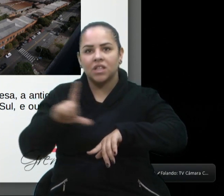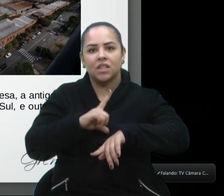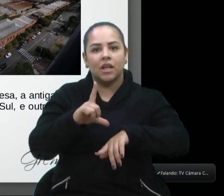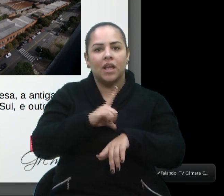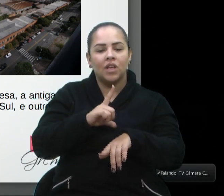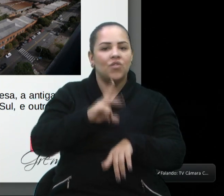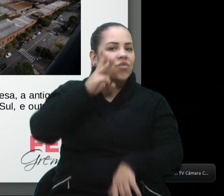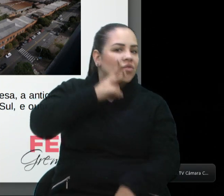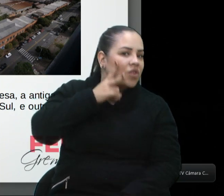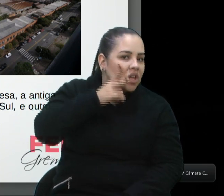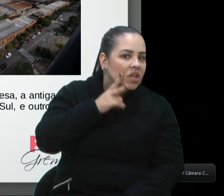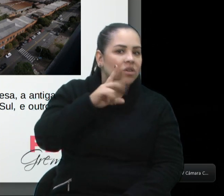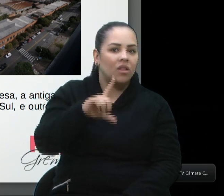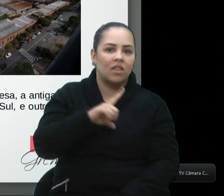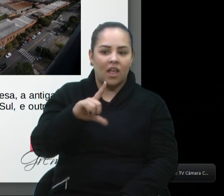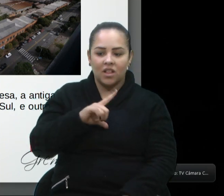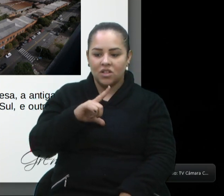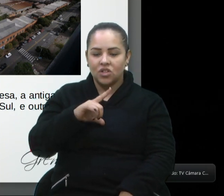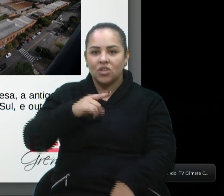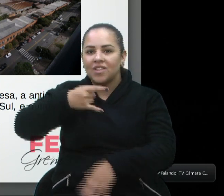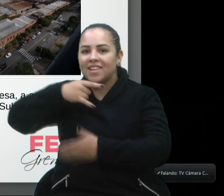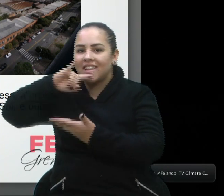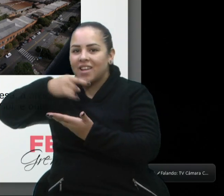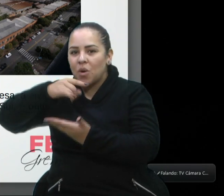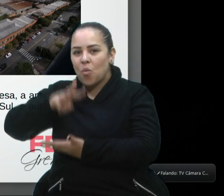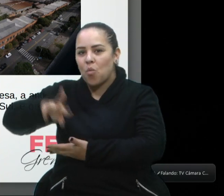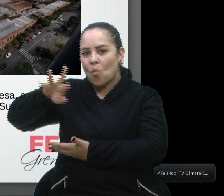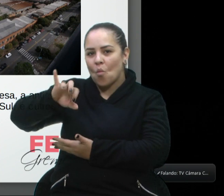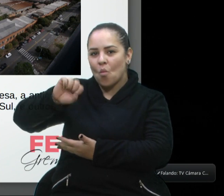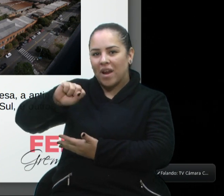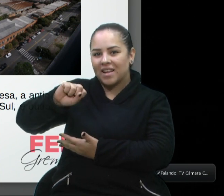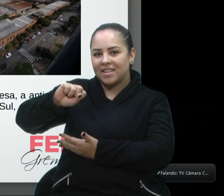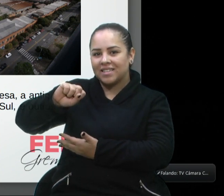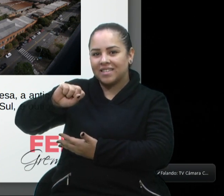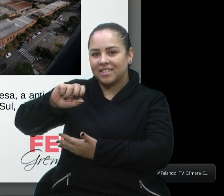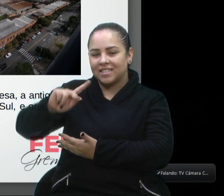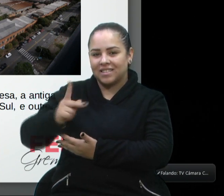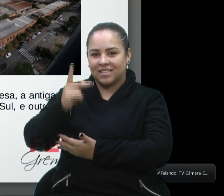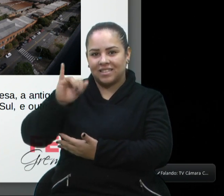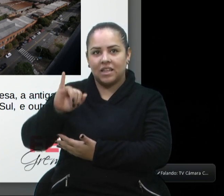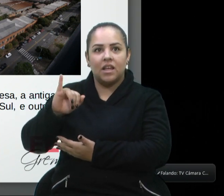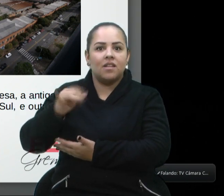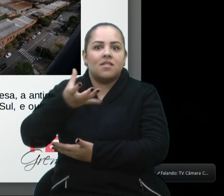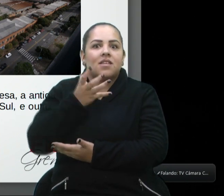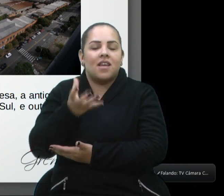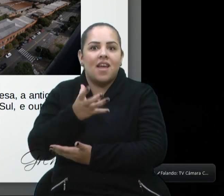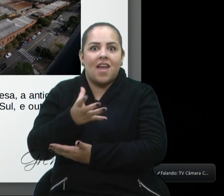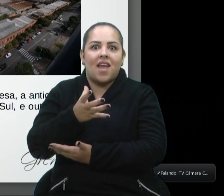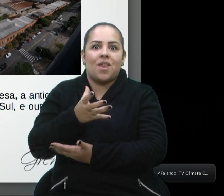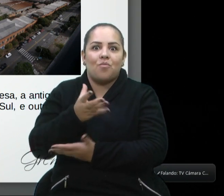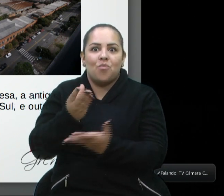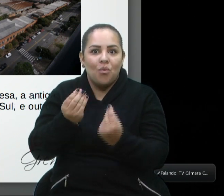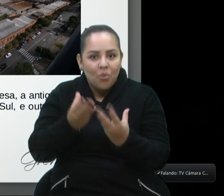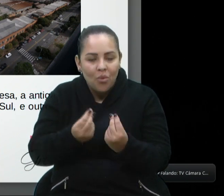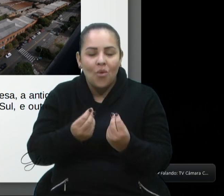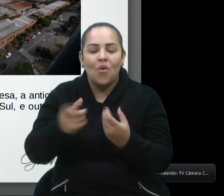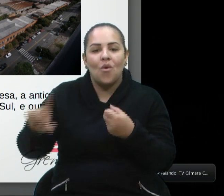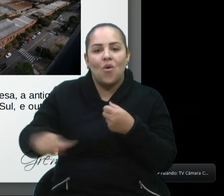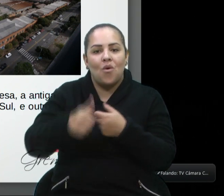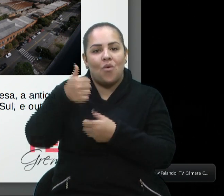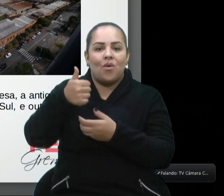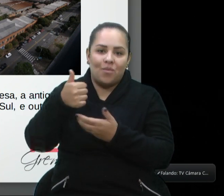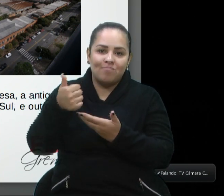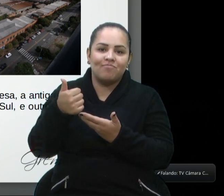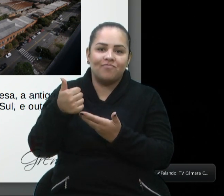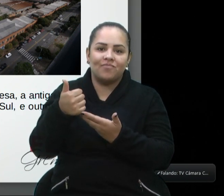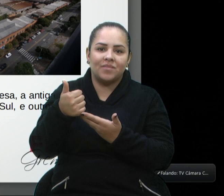whiskeria funcionando ao redor disso tudo, e essa casa está assim. Eles estão loucos para recuperar, né, e poder